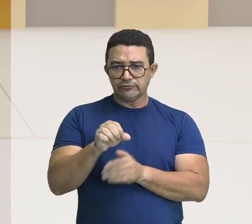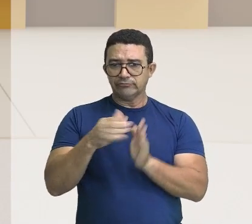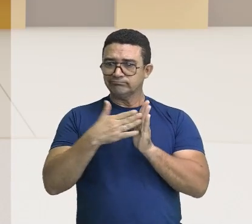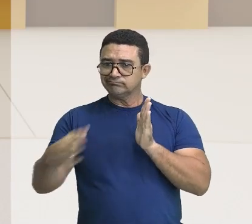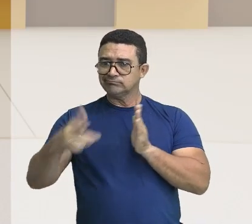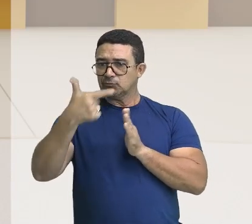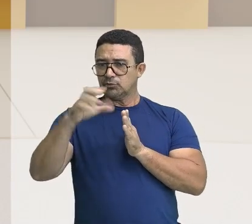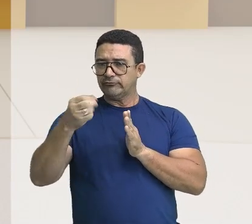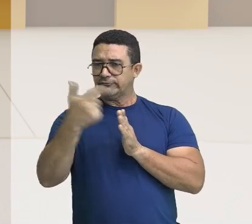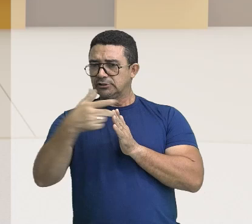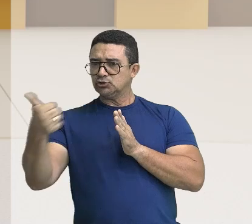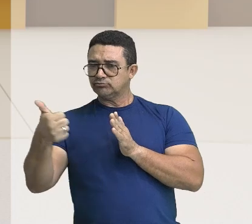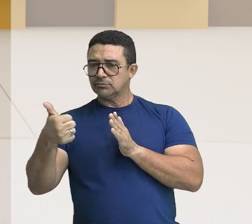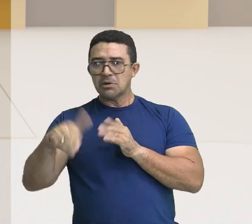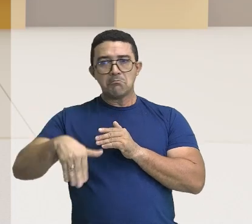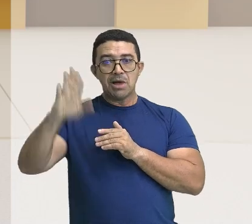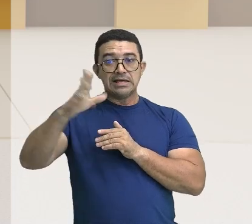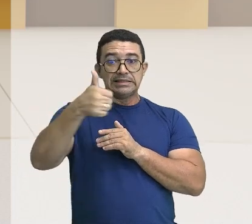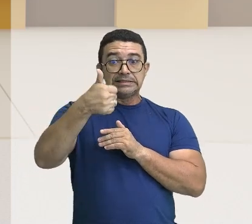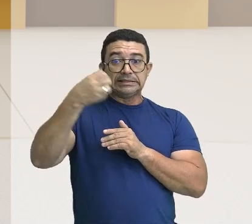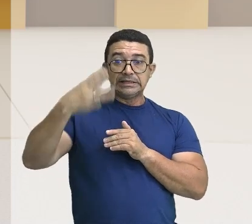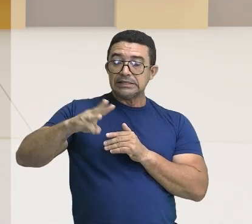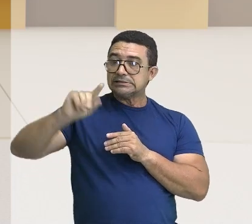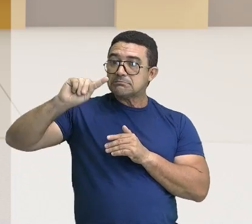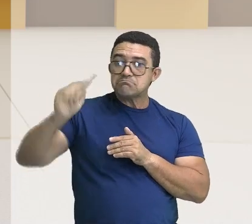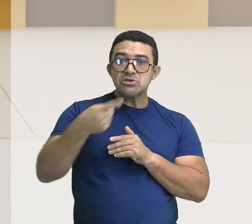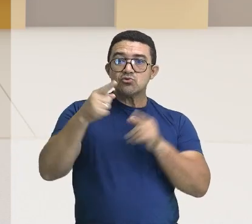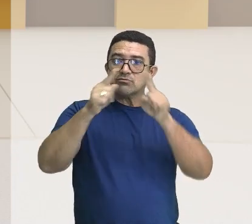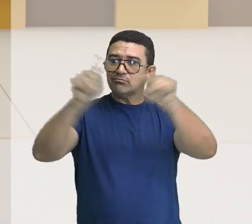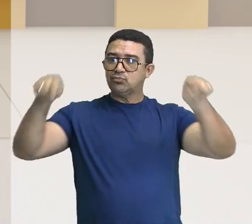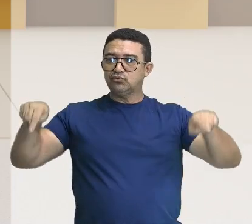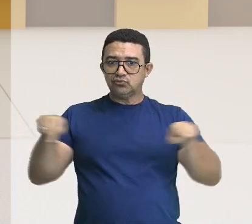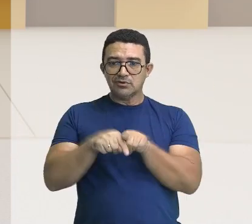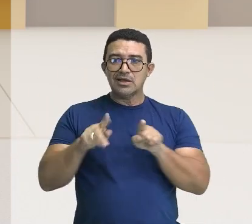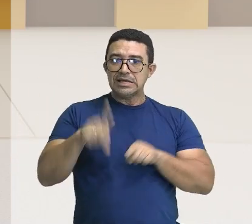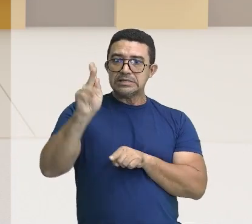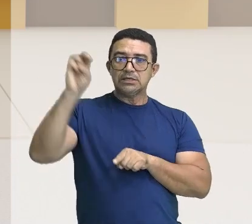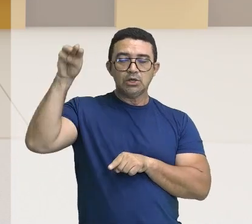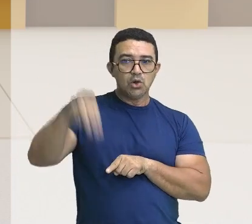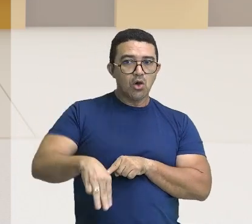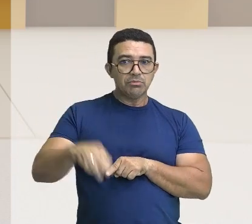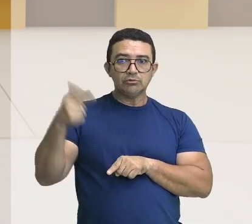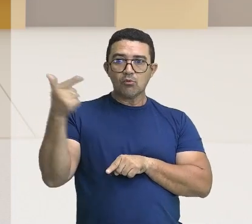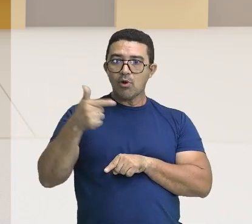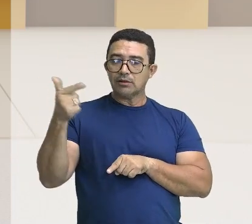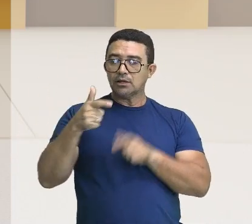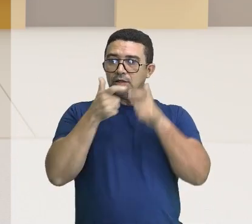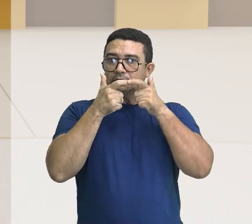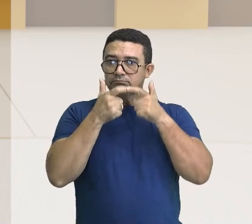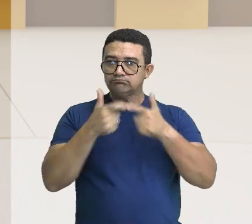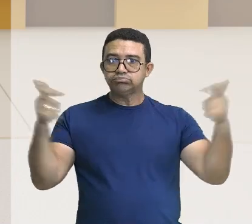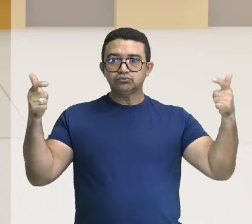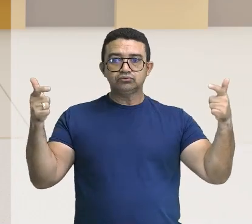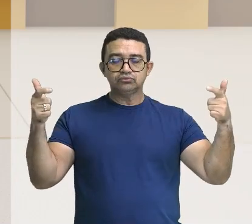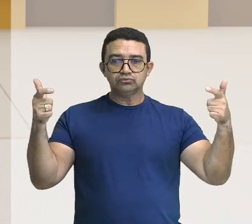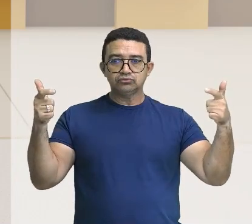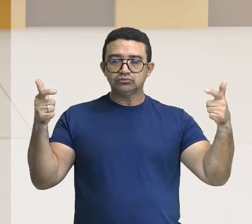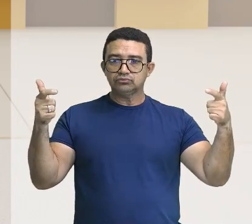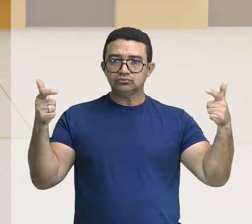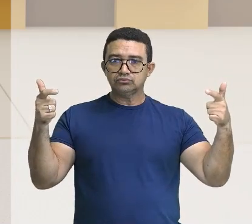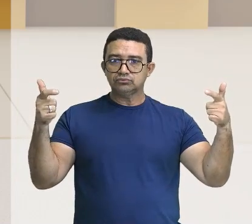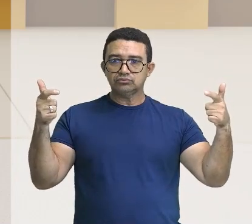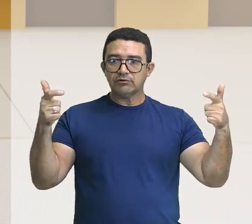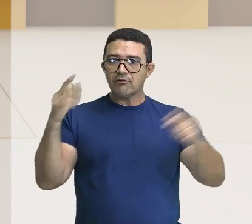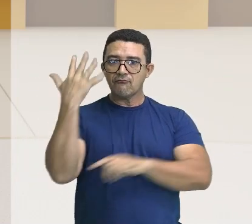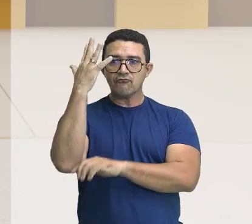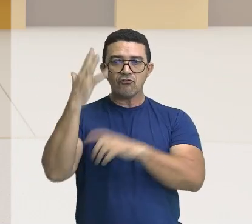de 13.000 quilômetros quadrados da floresta. Olha só, de 8.000 para 13.000 quilômetros quadrados